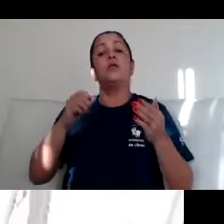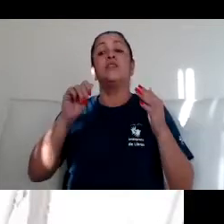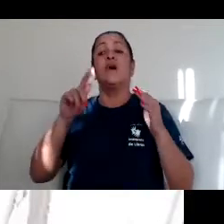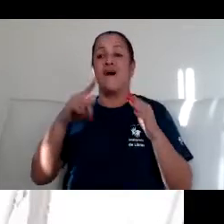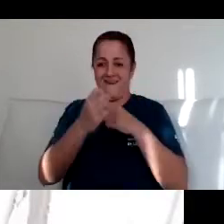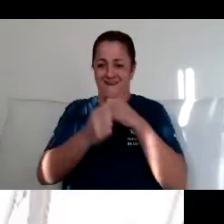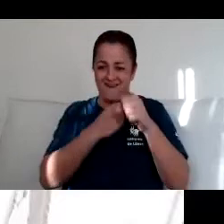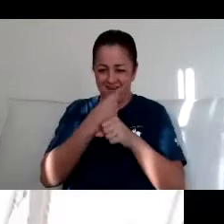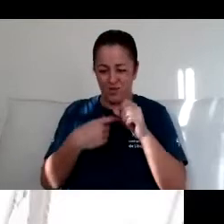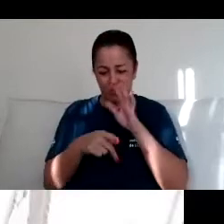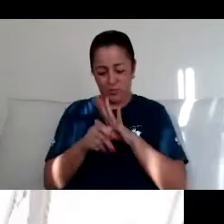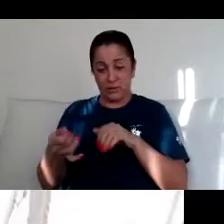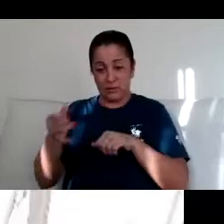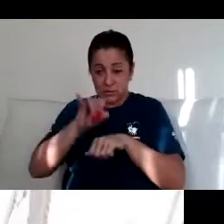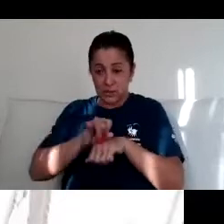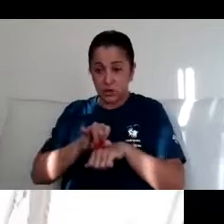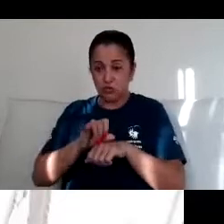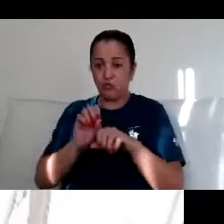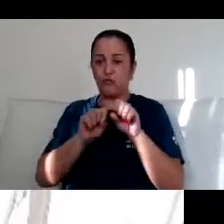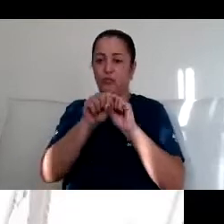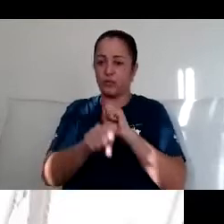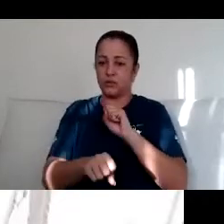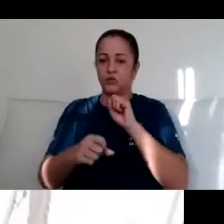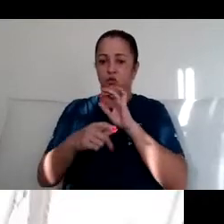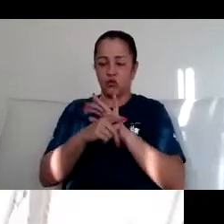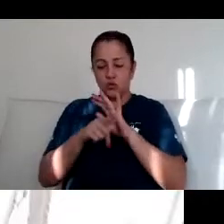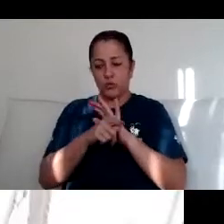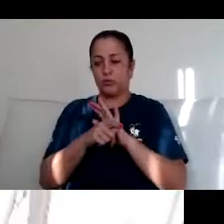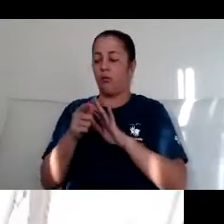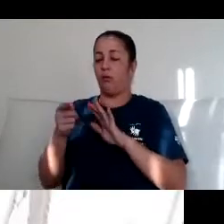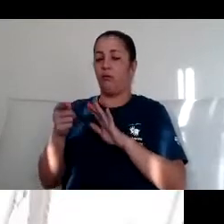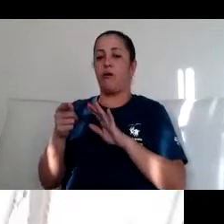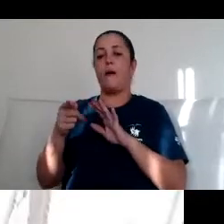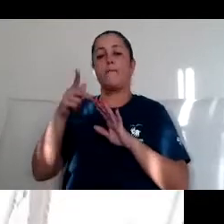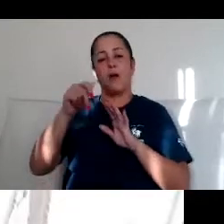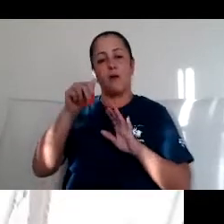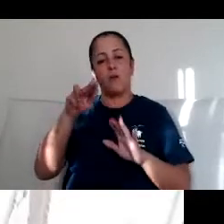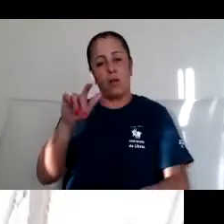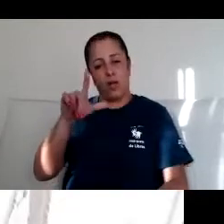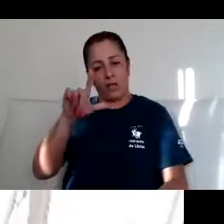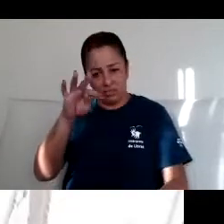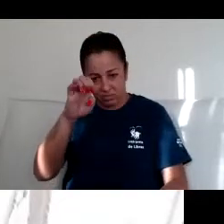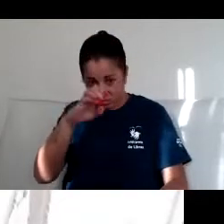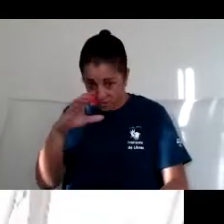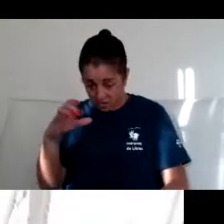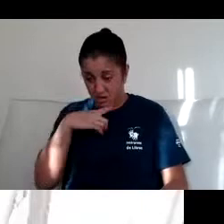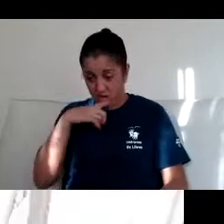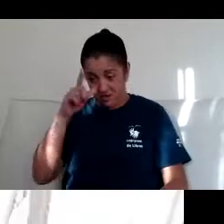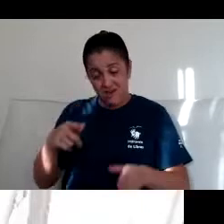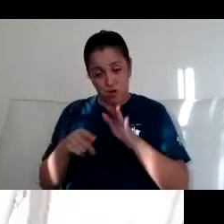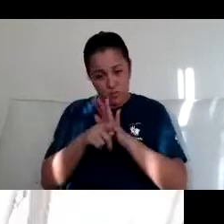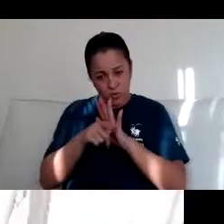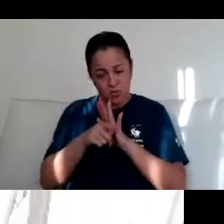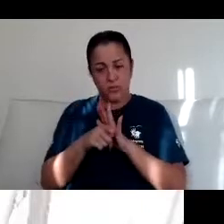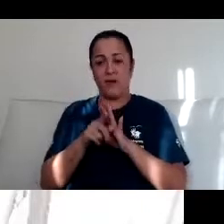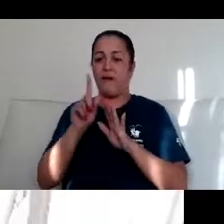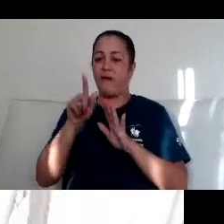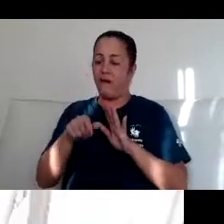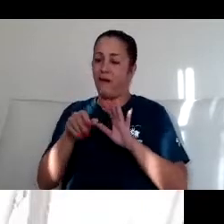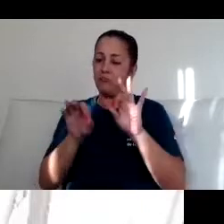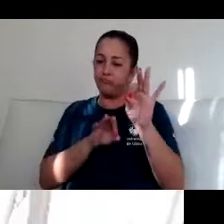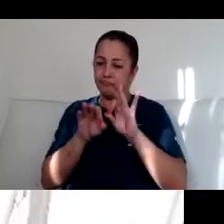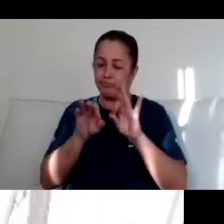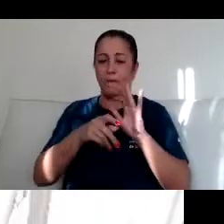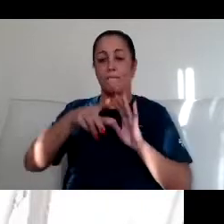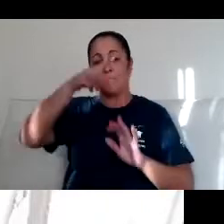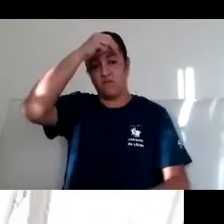da Fundatec, Fundação Paulistana de Educação, Tecnologia e Cultura, uma autarquia da Prefeitura Municipal de São